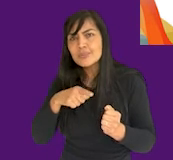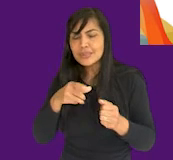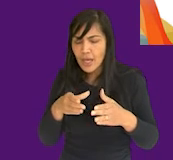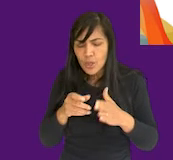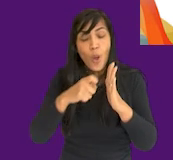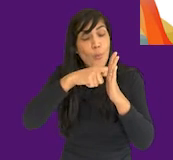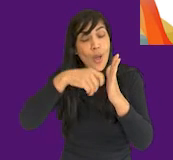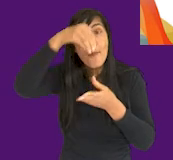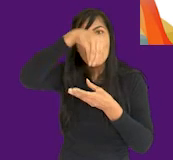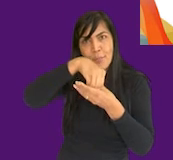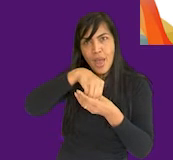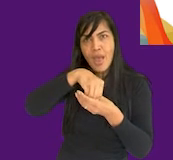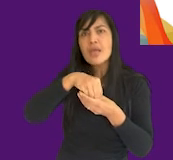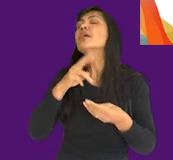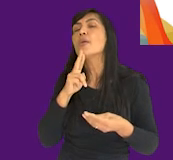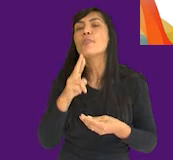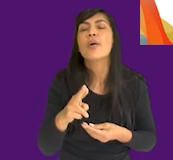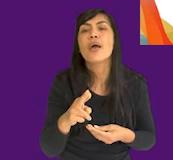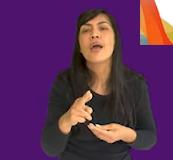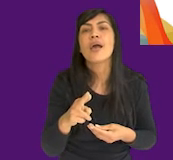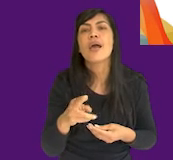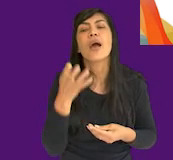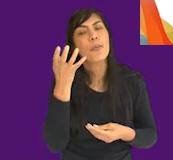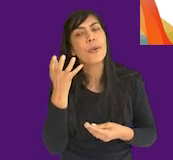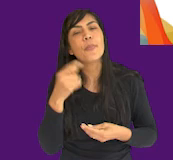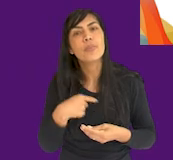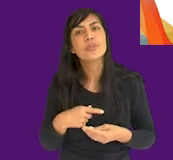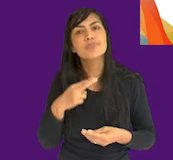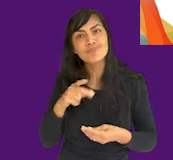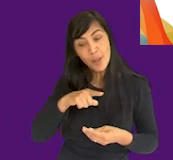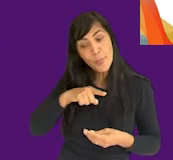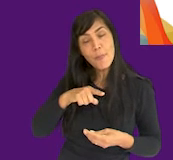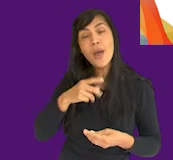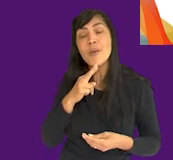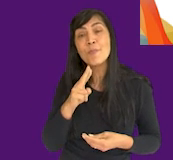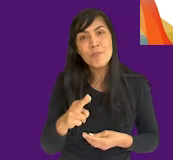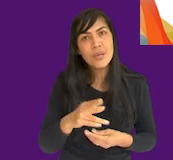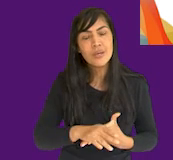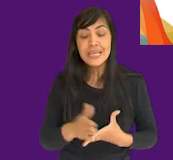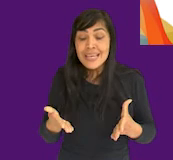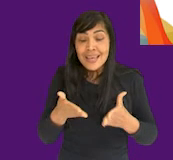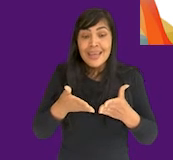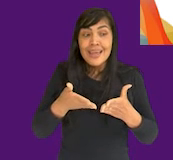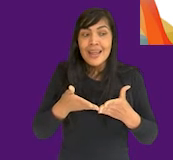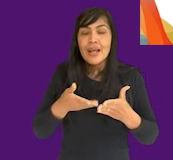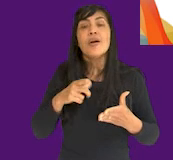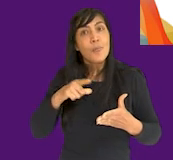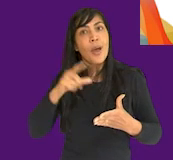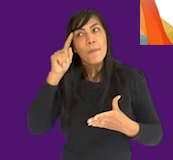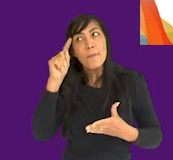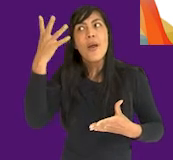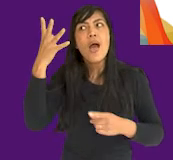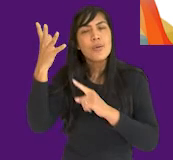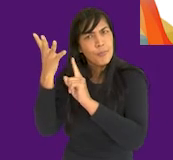eles passaram por esse programa e receberão o resultado e através